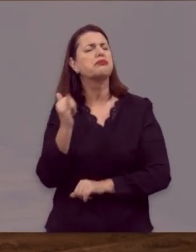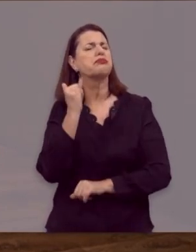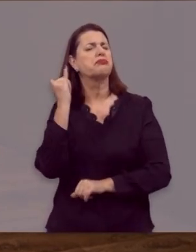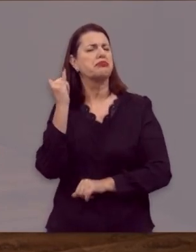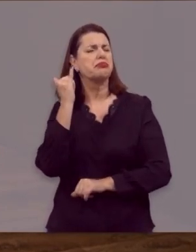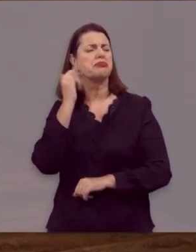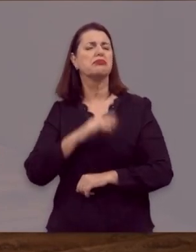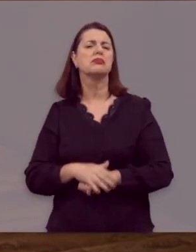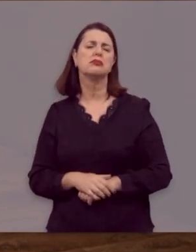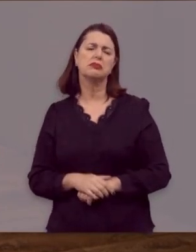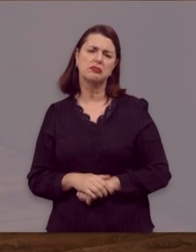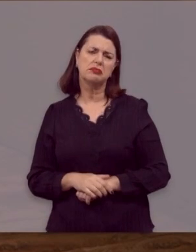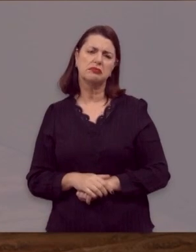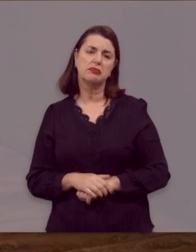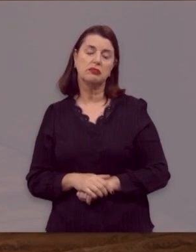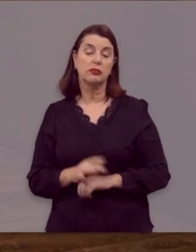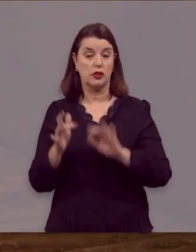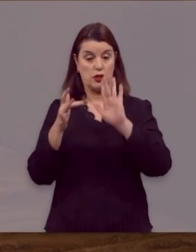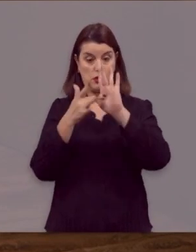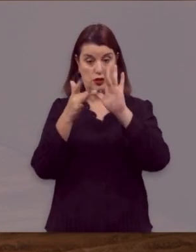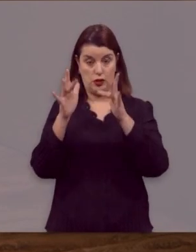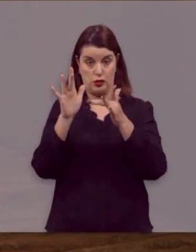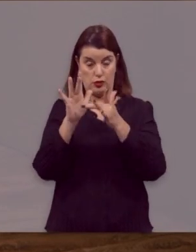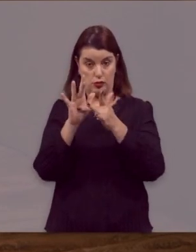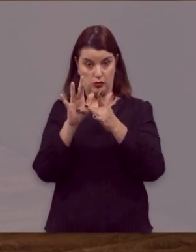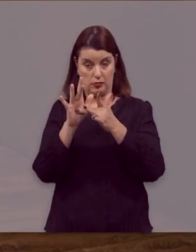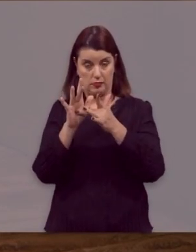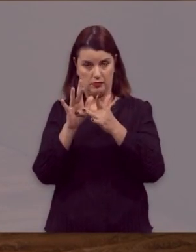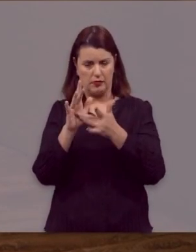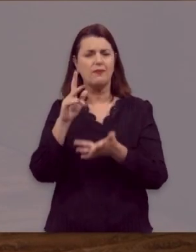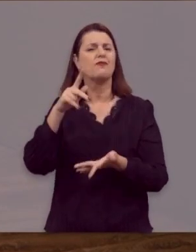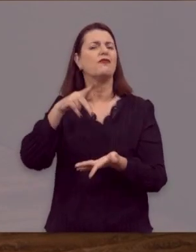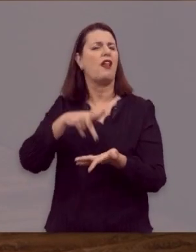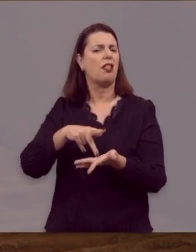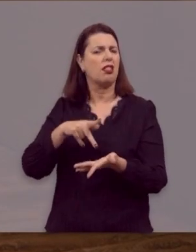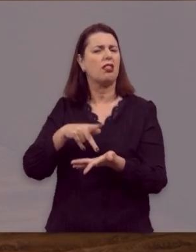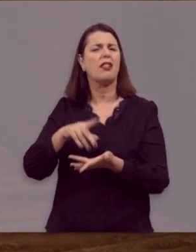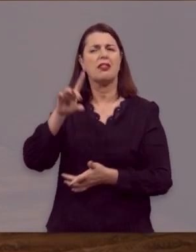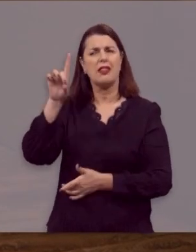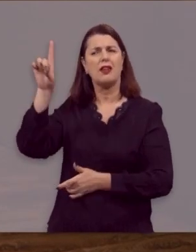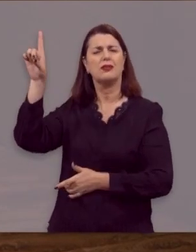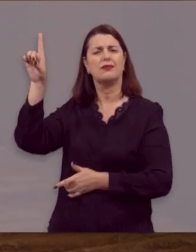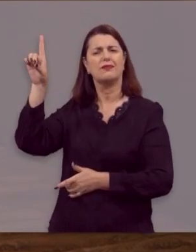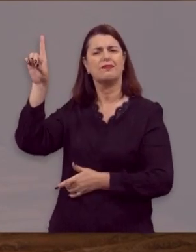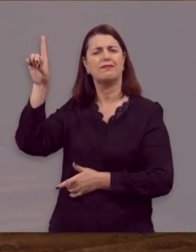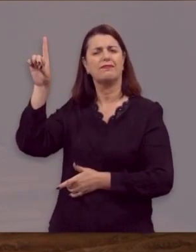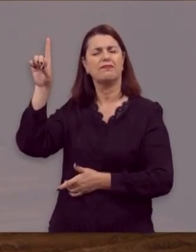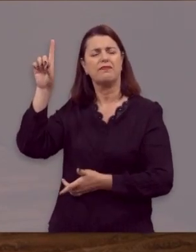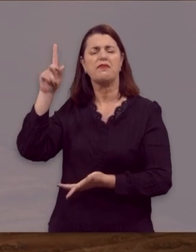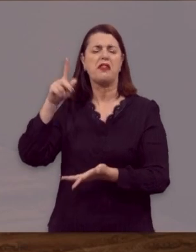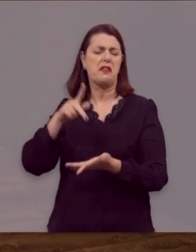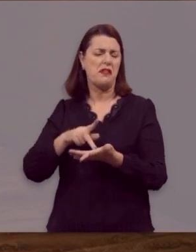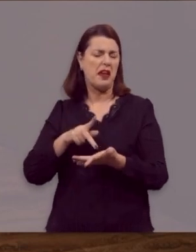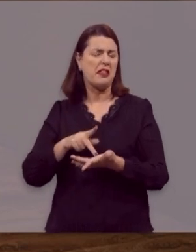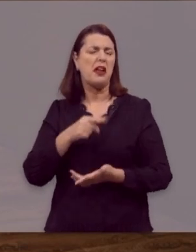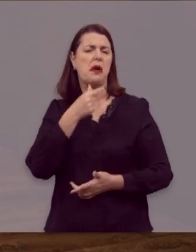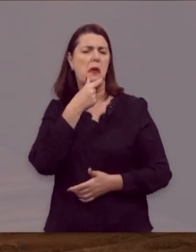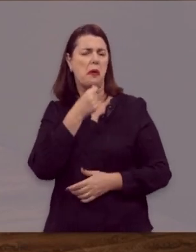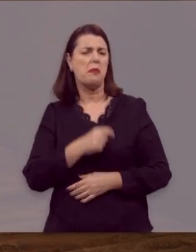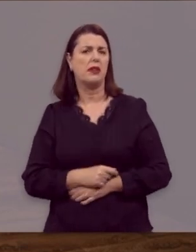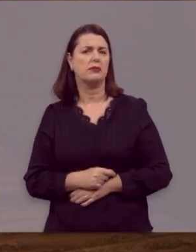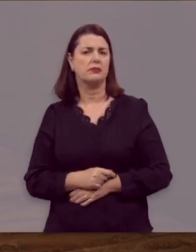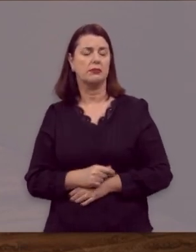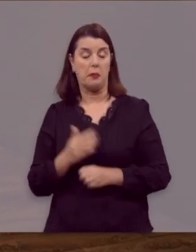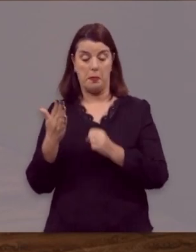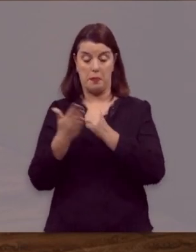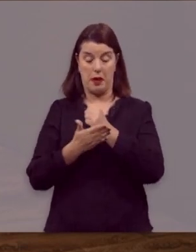mais alta importância. Jesus, verdadeiro Deus, verdadeiro homem. Nós